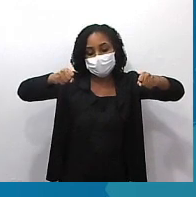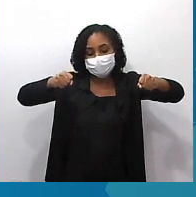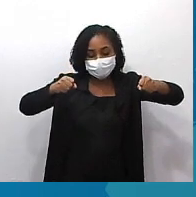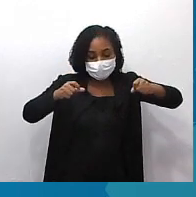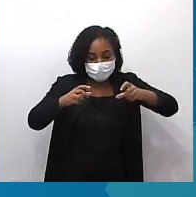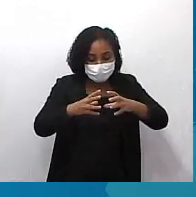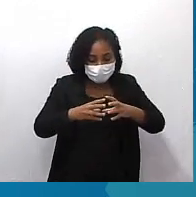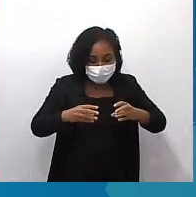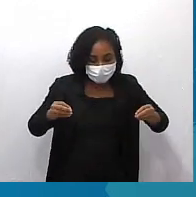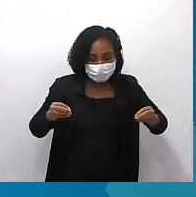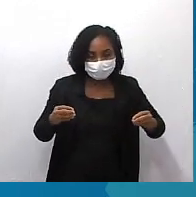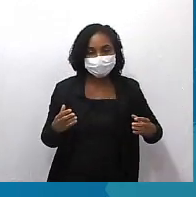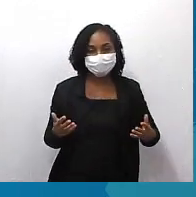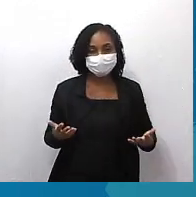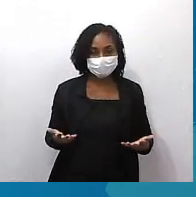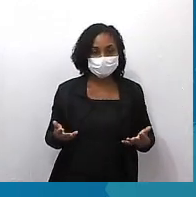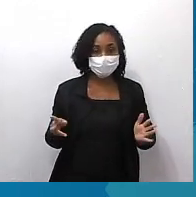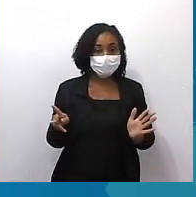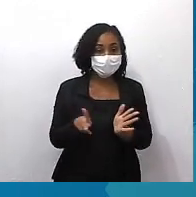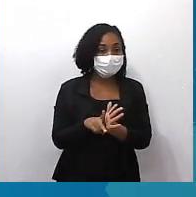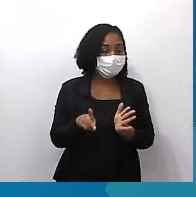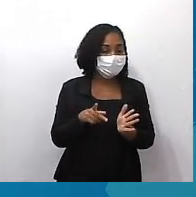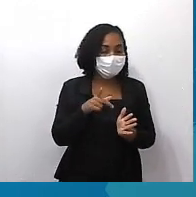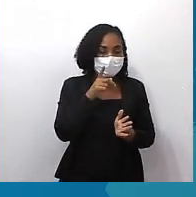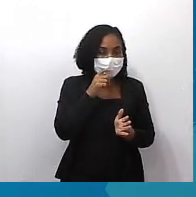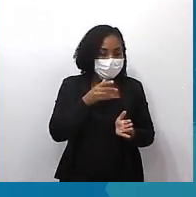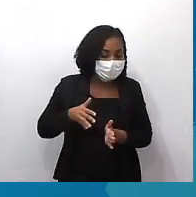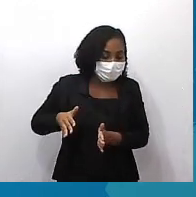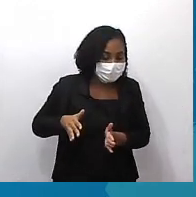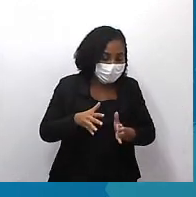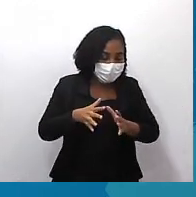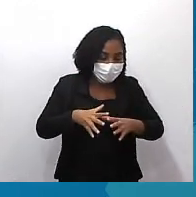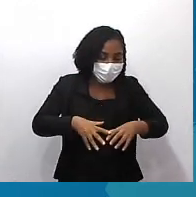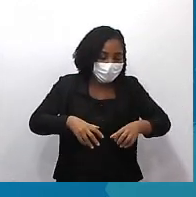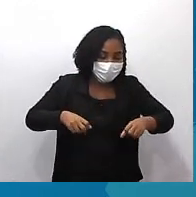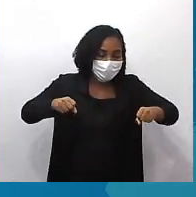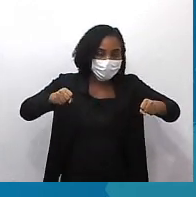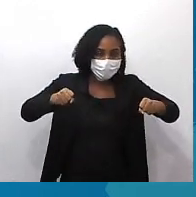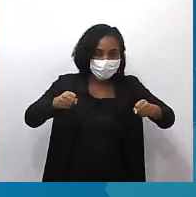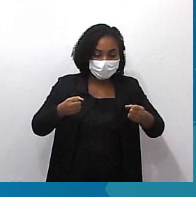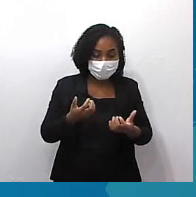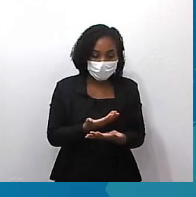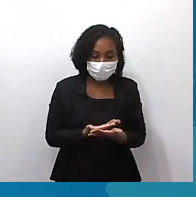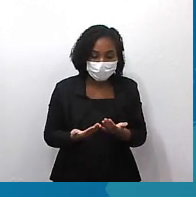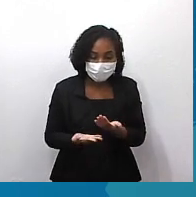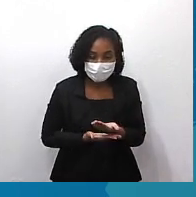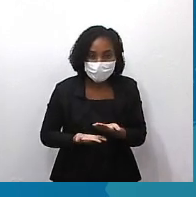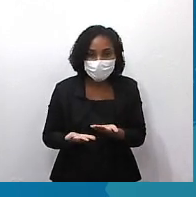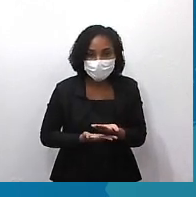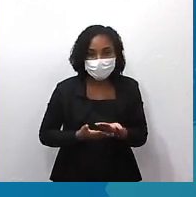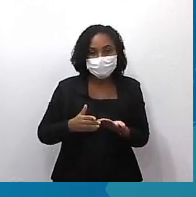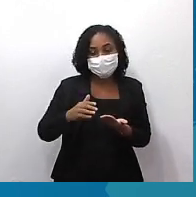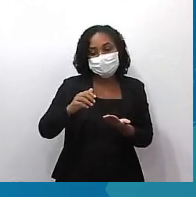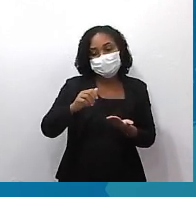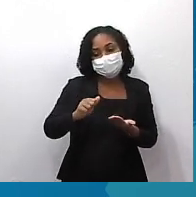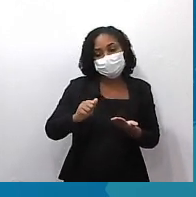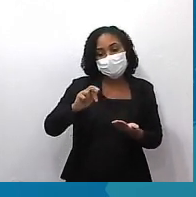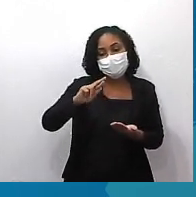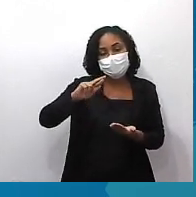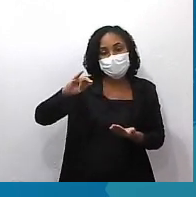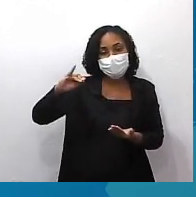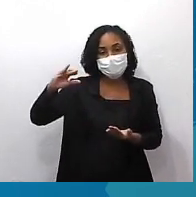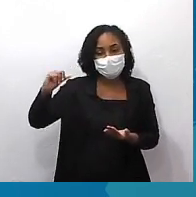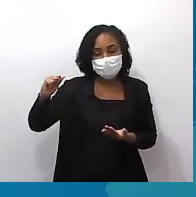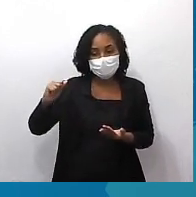vão evaporar. Esses rios que são evaporados, eles obtêm a drenagem arreica. E por fim,